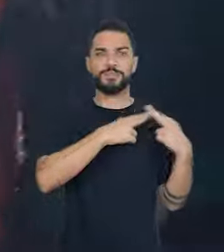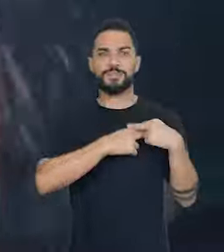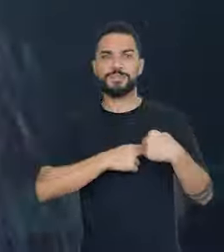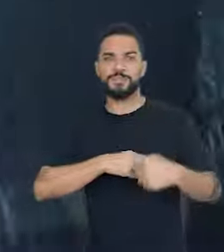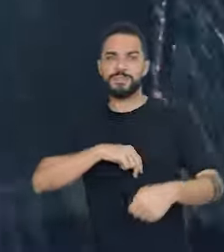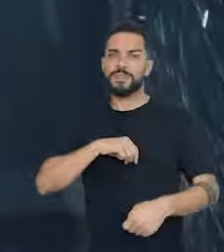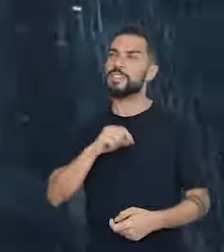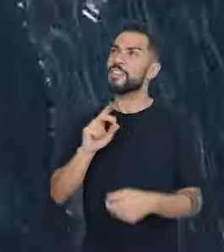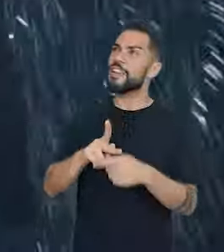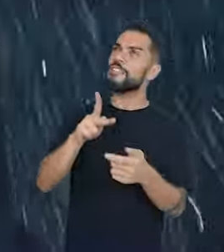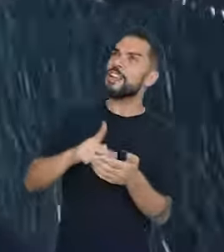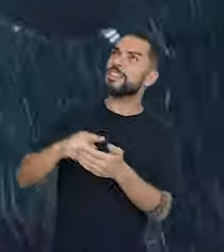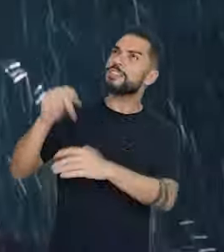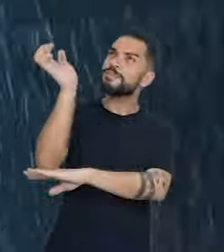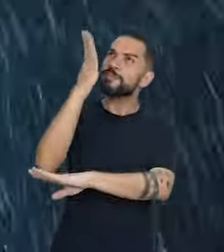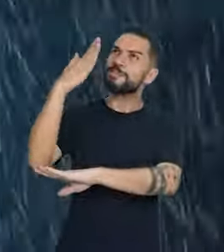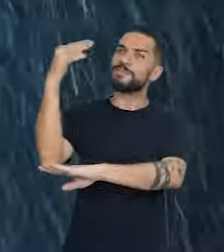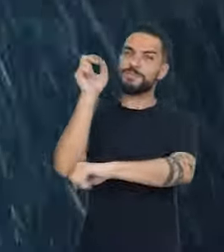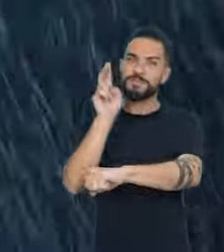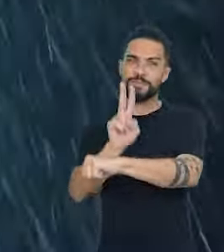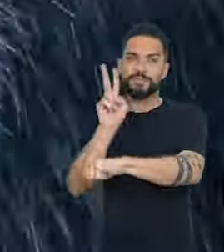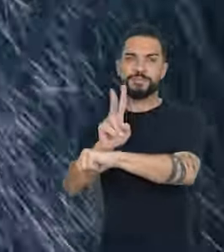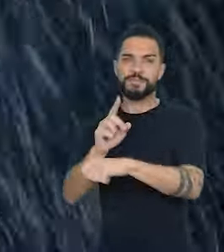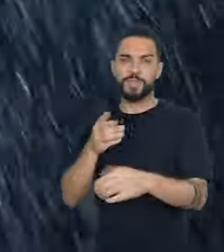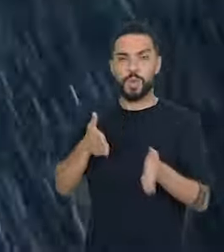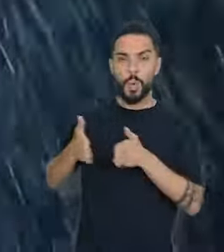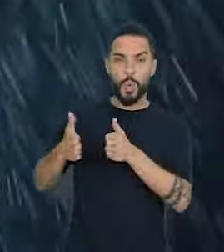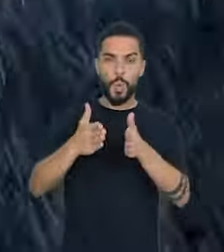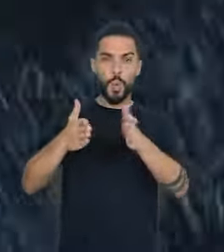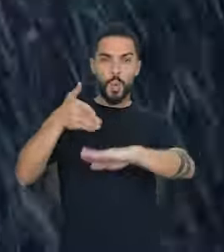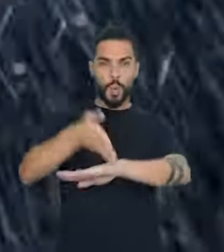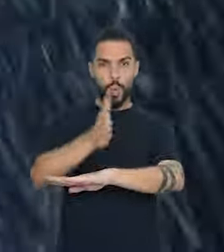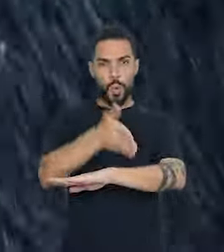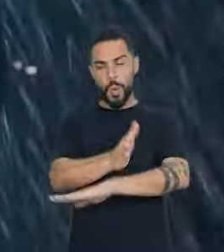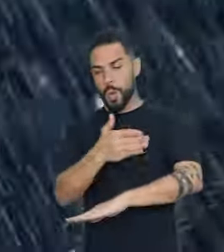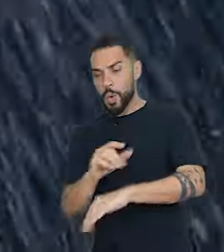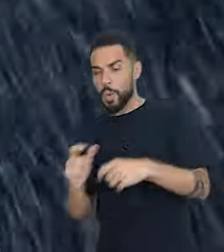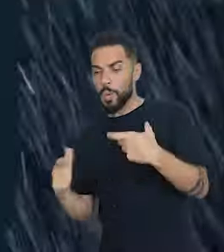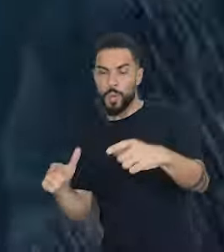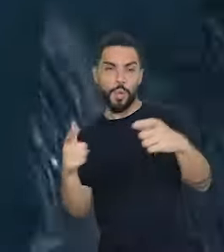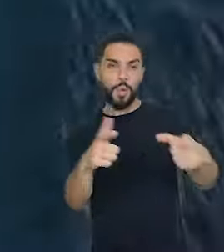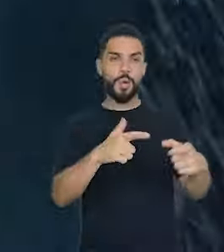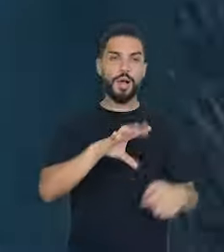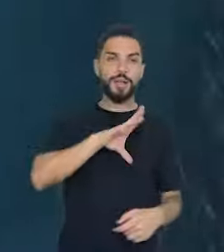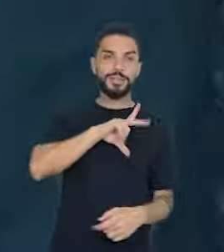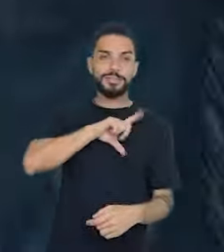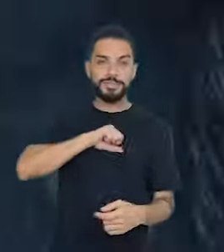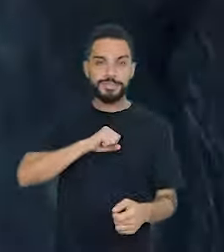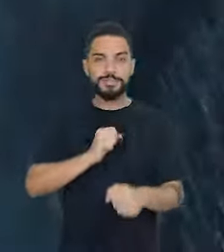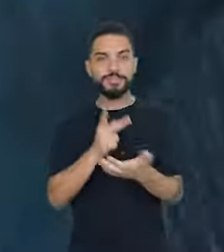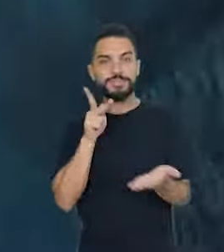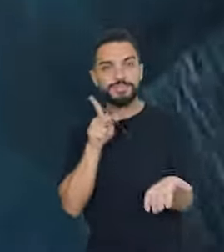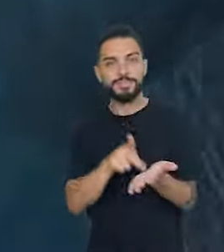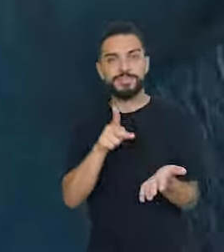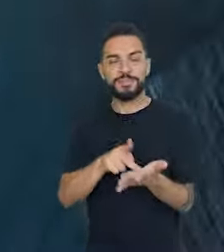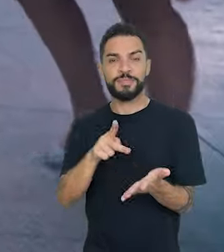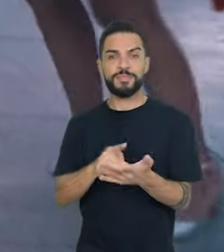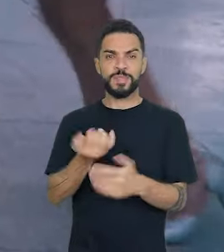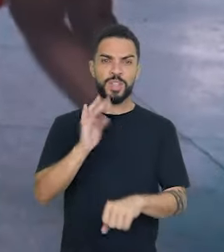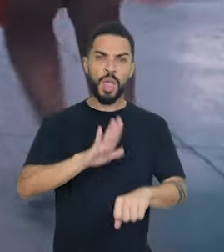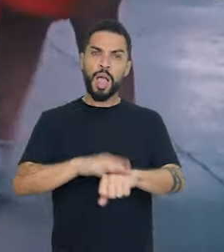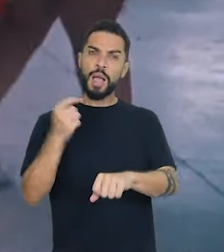fervor, na avenida ou na quadra, é pura paixão e amor. Quando a escola chama, ele vem